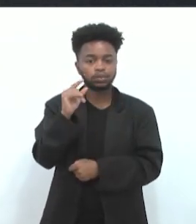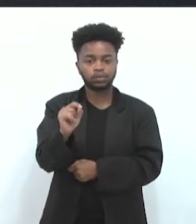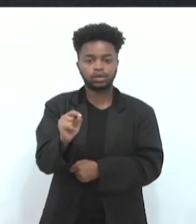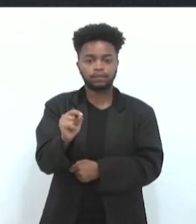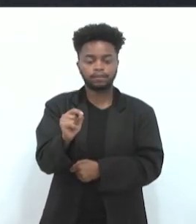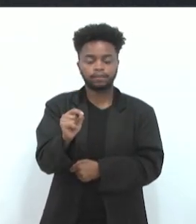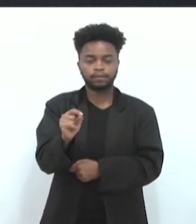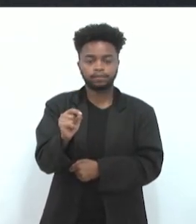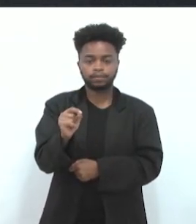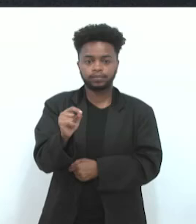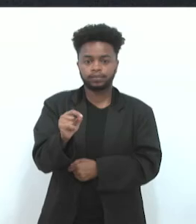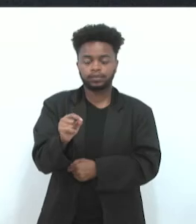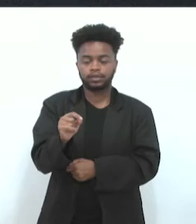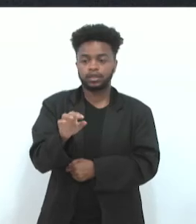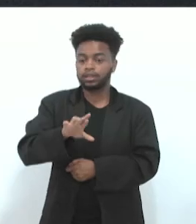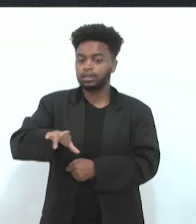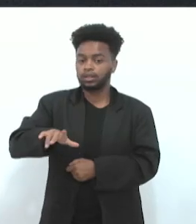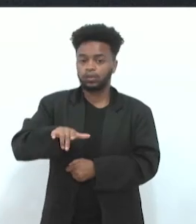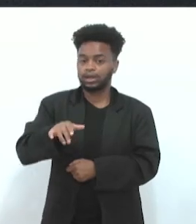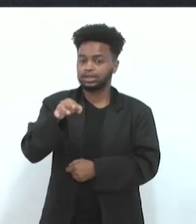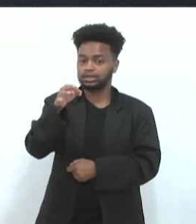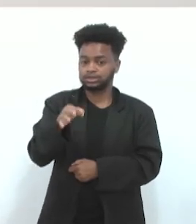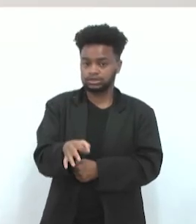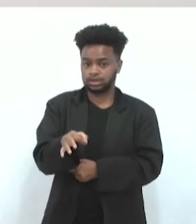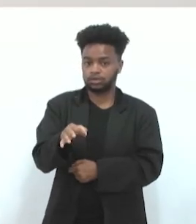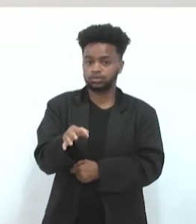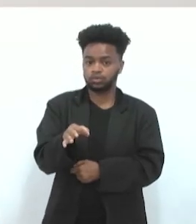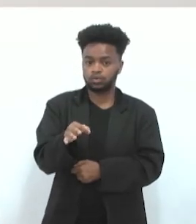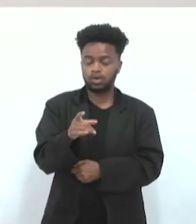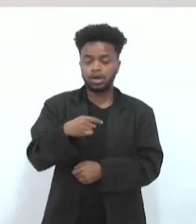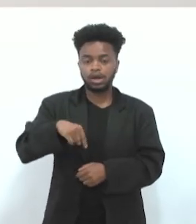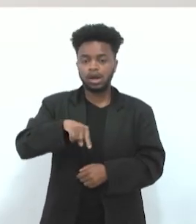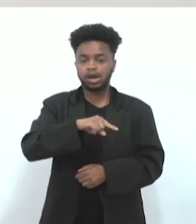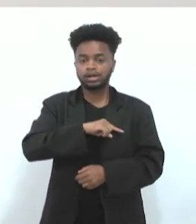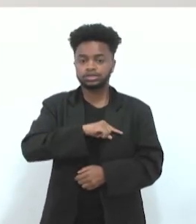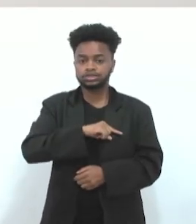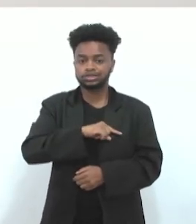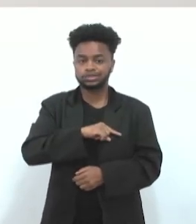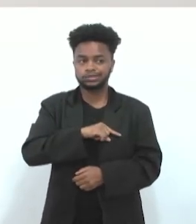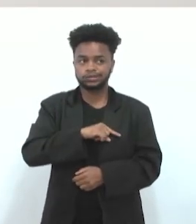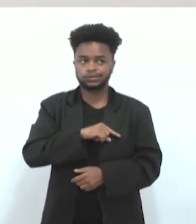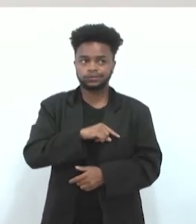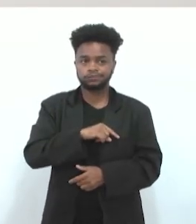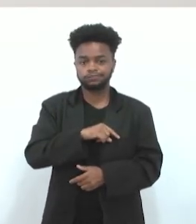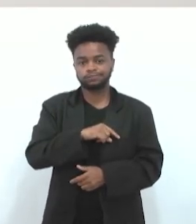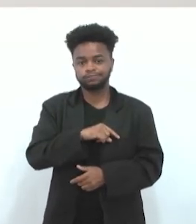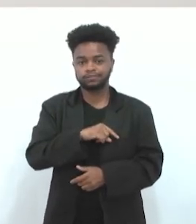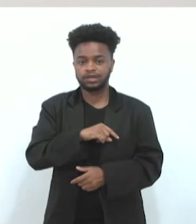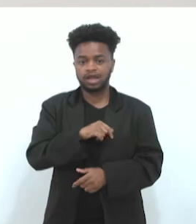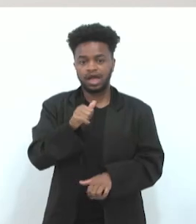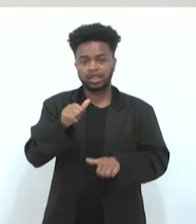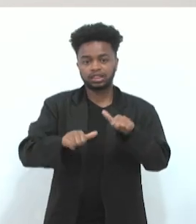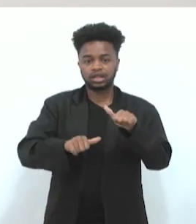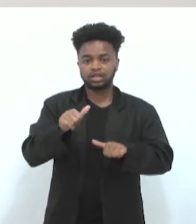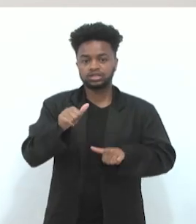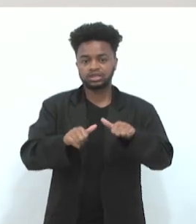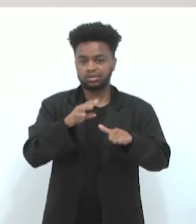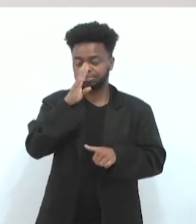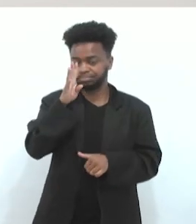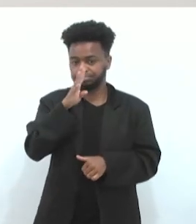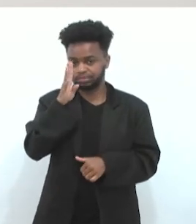é pertinente, apesar da possibilidade do erro, a gente não ter um cuidado de se analisar o